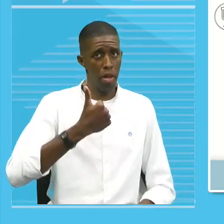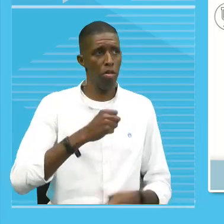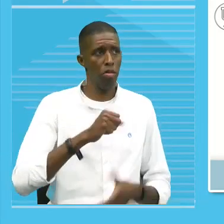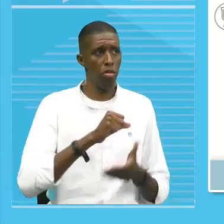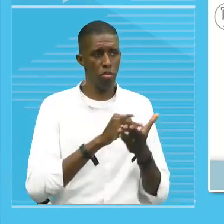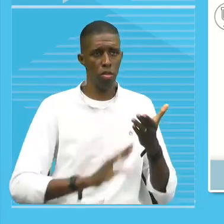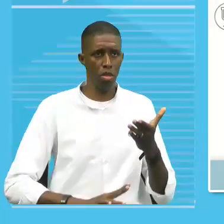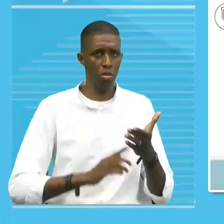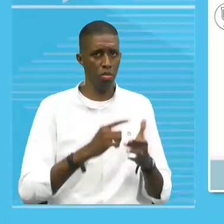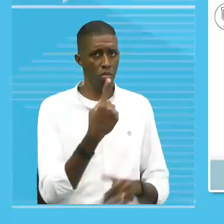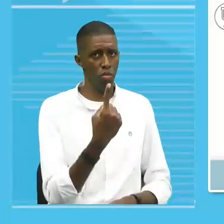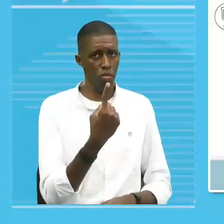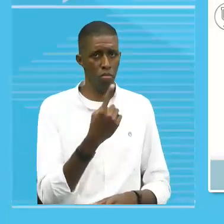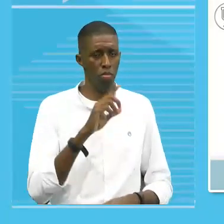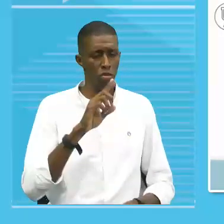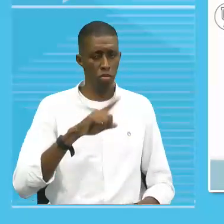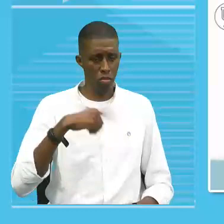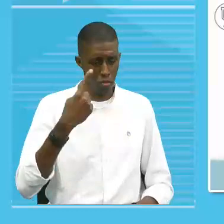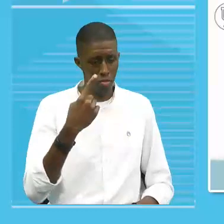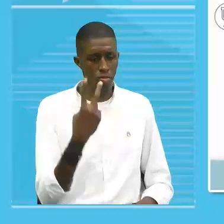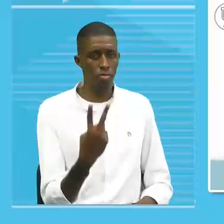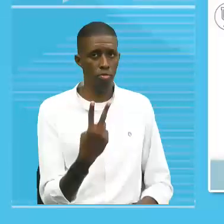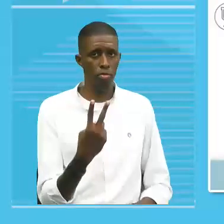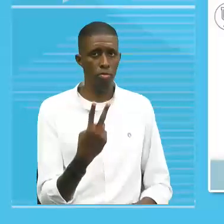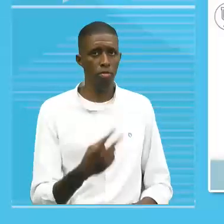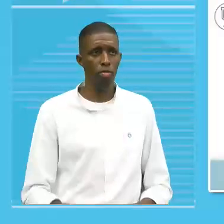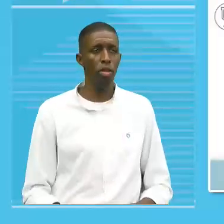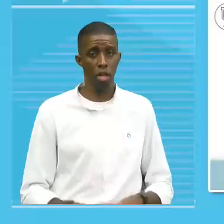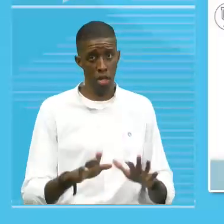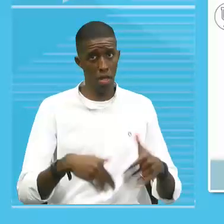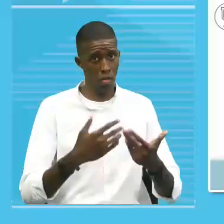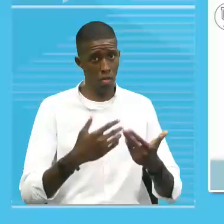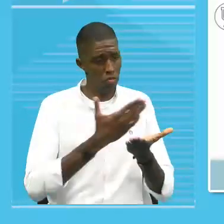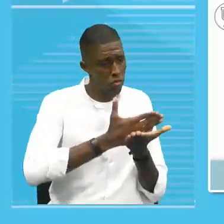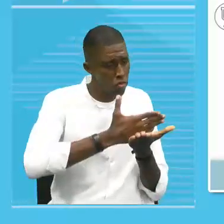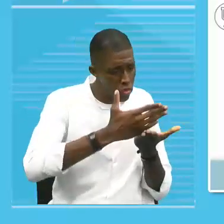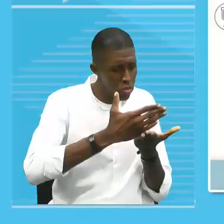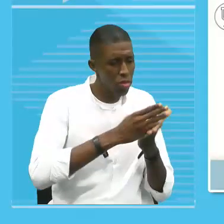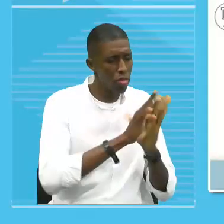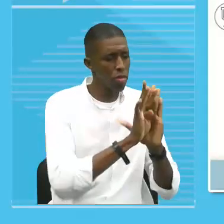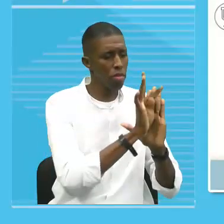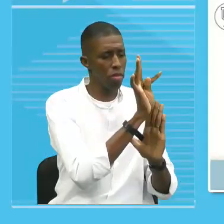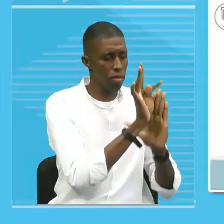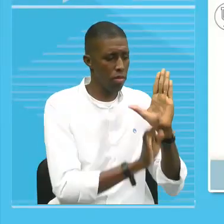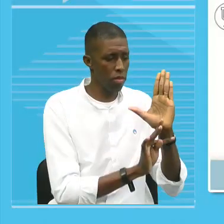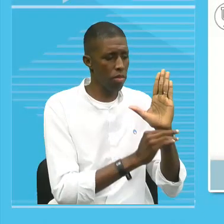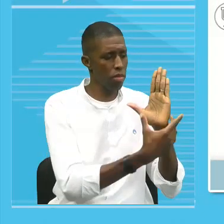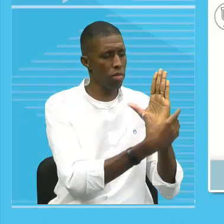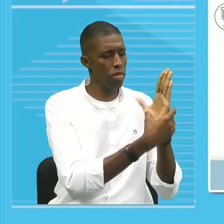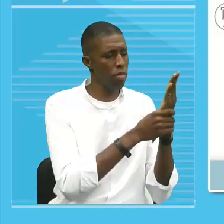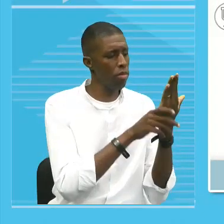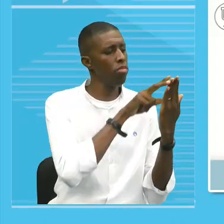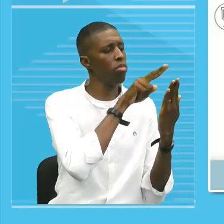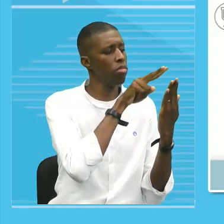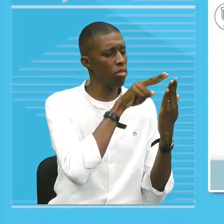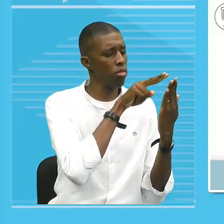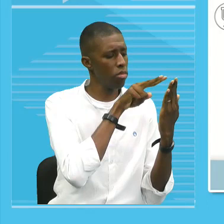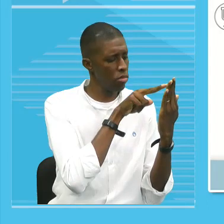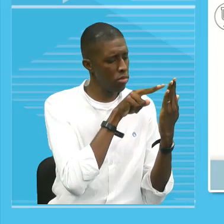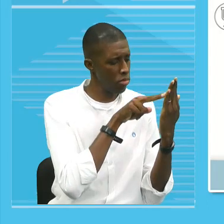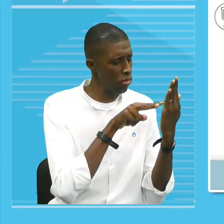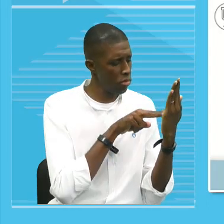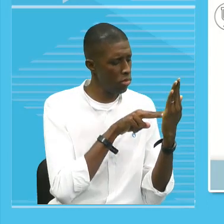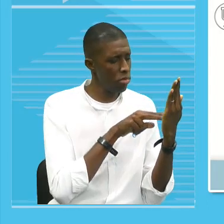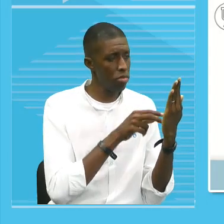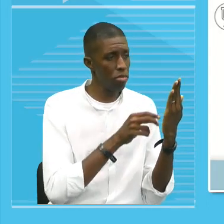vou primeiro para leitura do texto tá em duas partes né eu vou fazer a leitura em espanhol